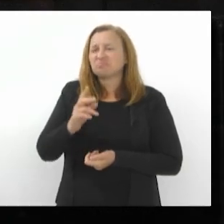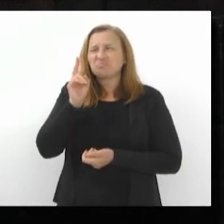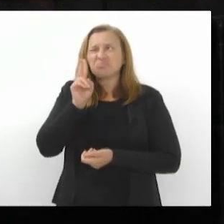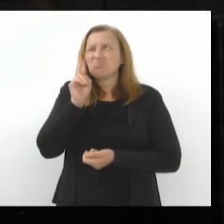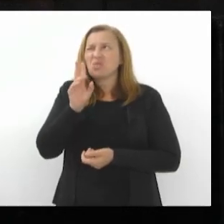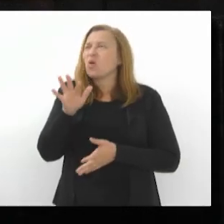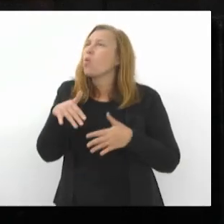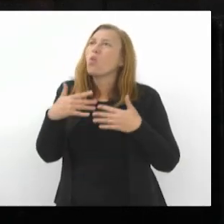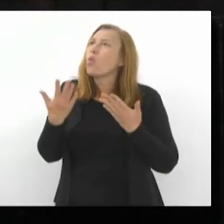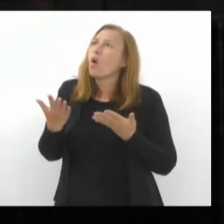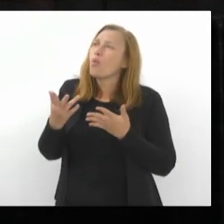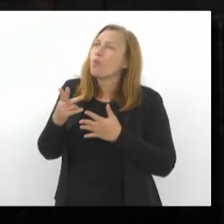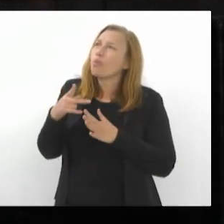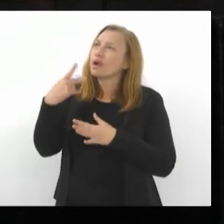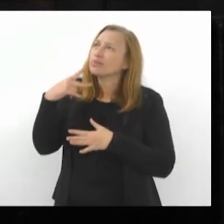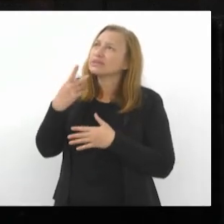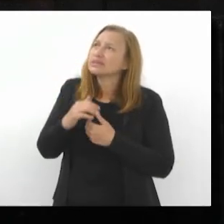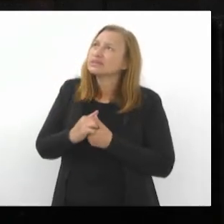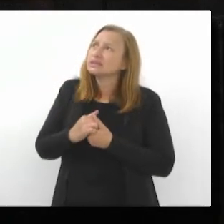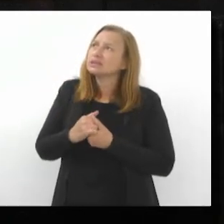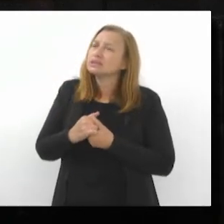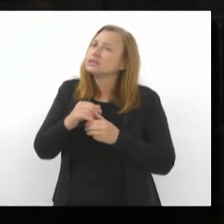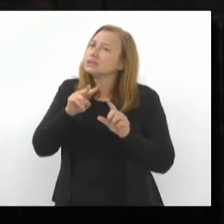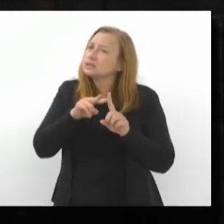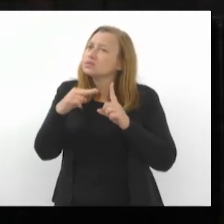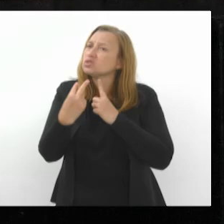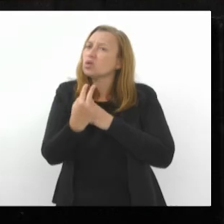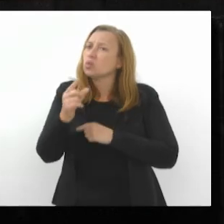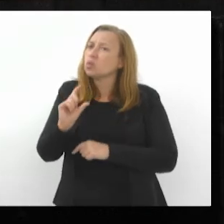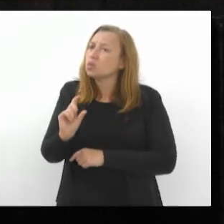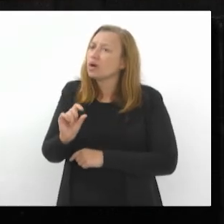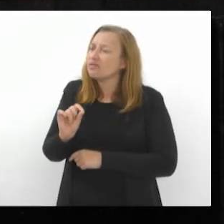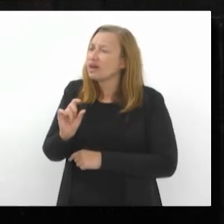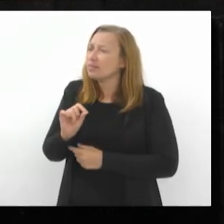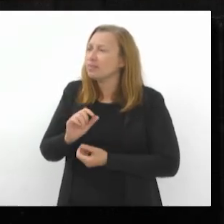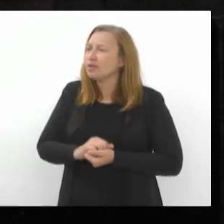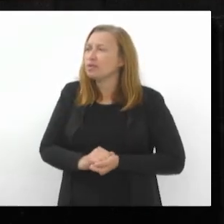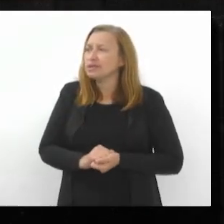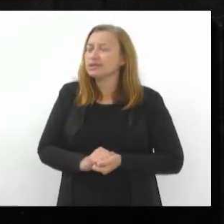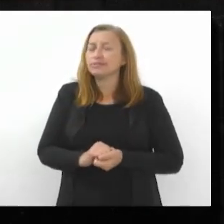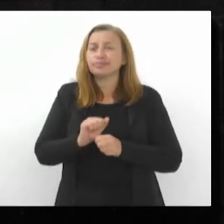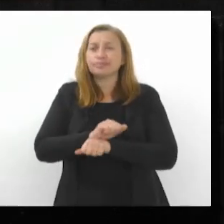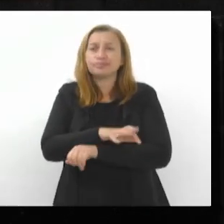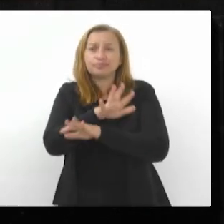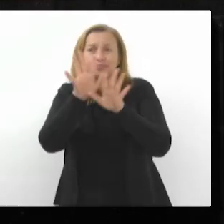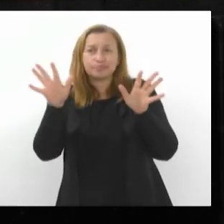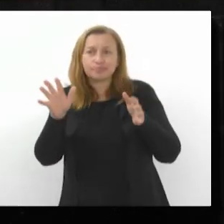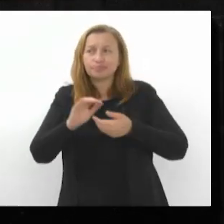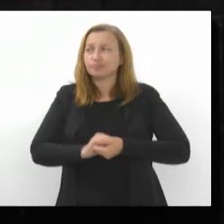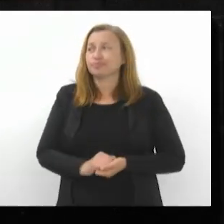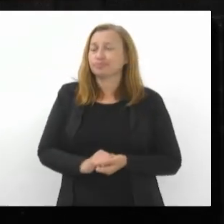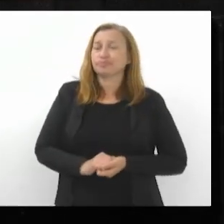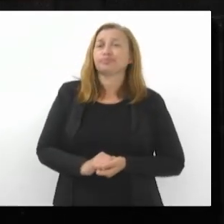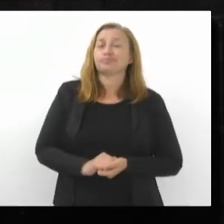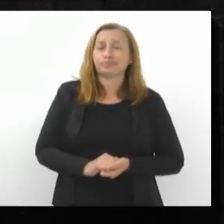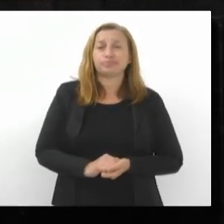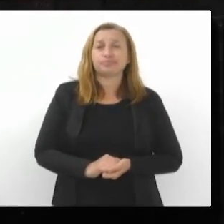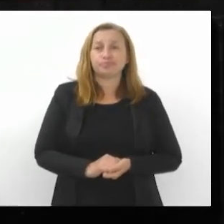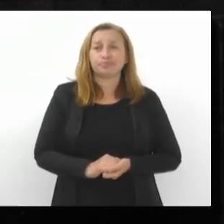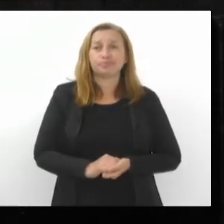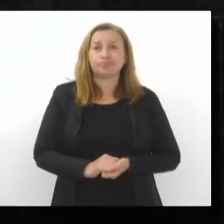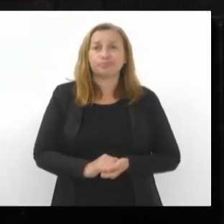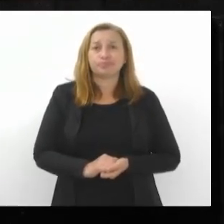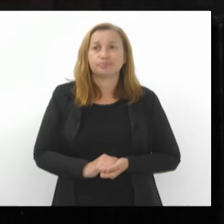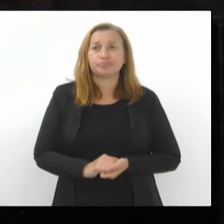foi o parlamentar, ele visava claramente recair